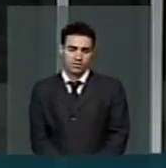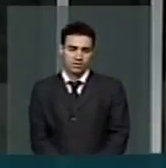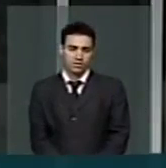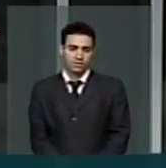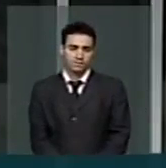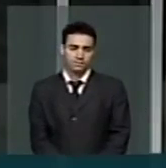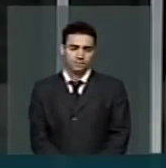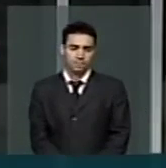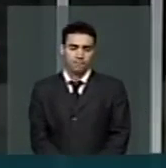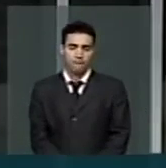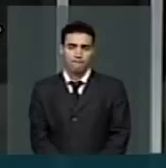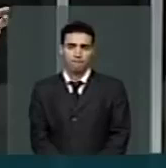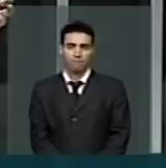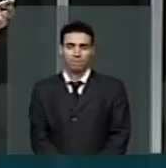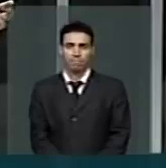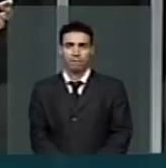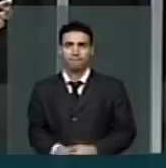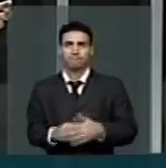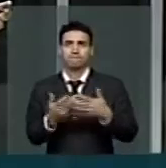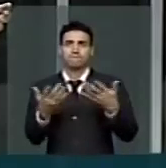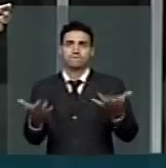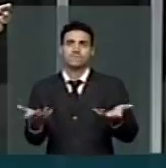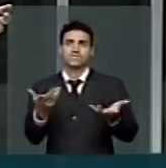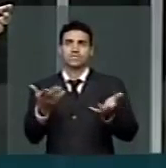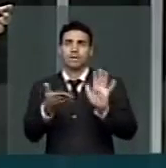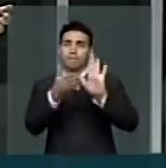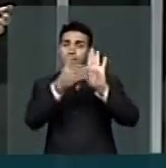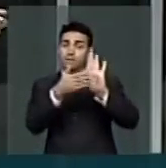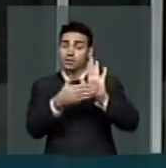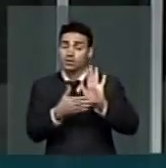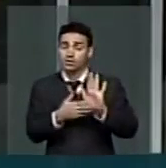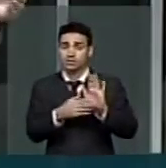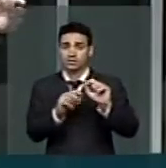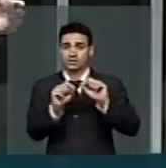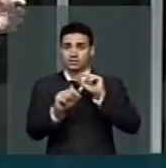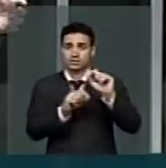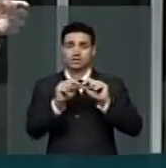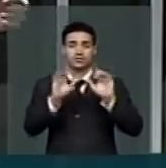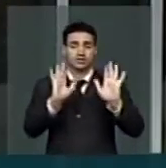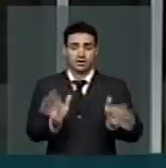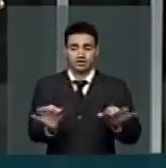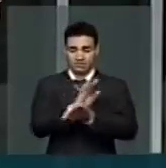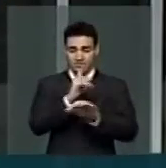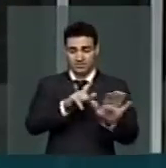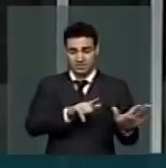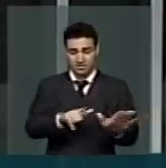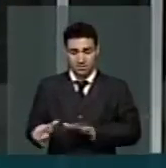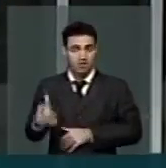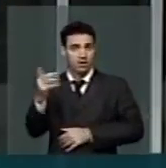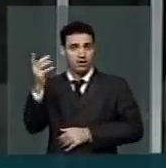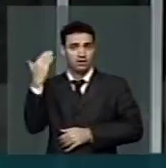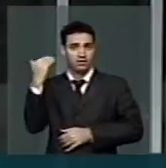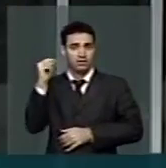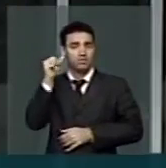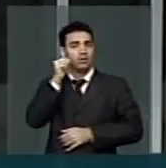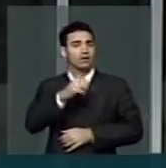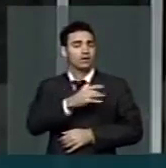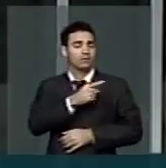quero dialogar com a proposta feita na semana passada pela presidenta Dilma